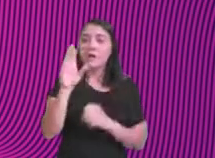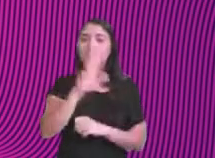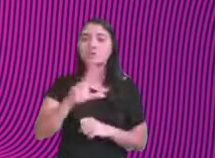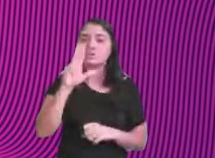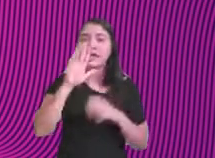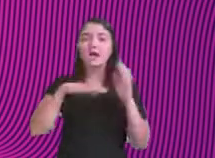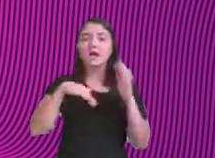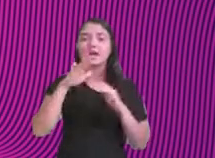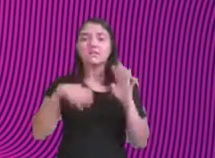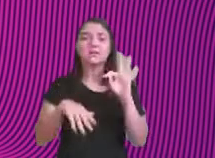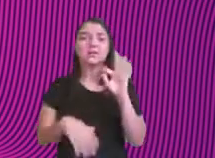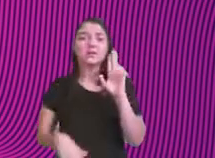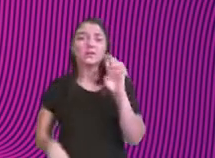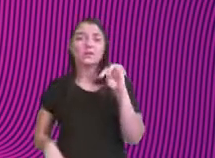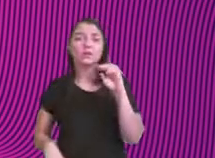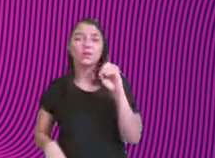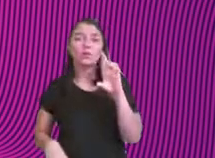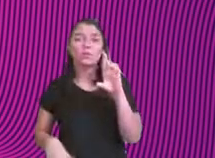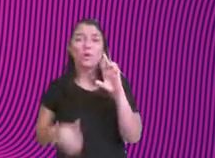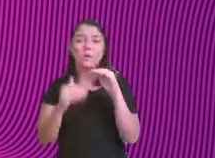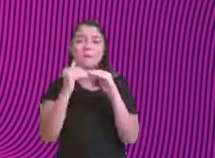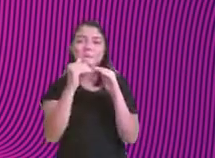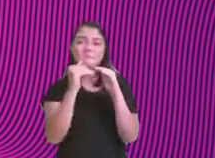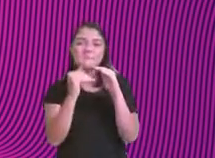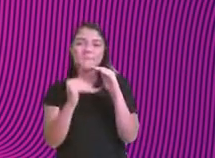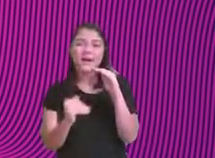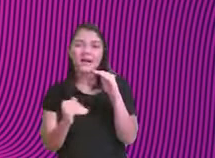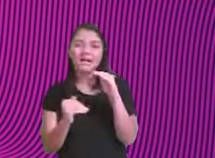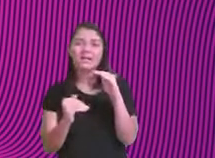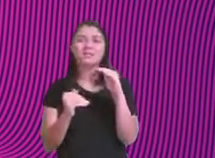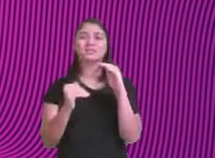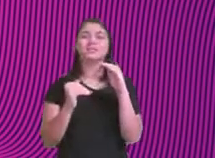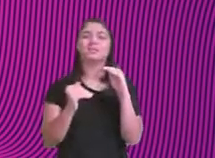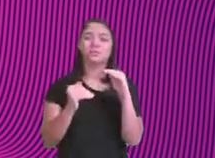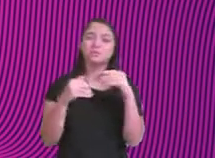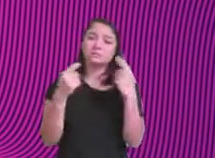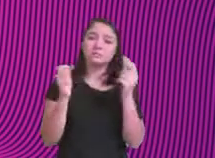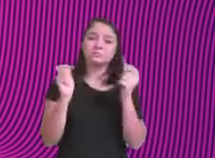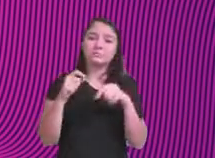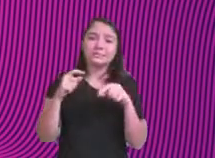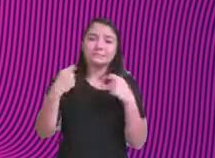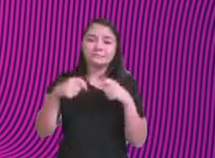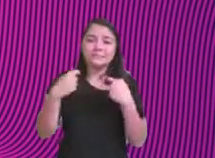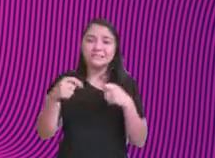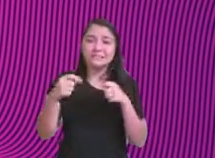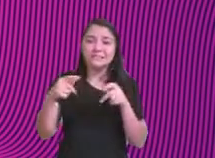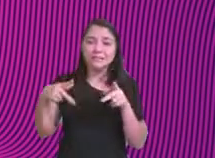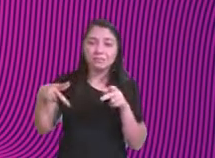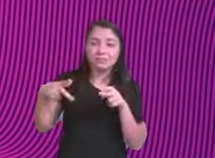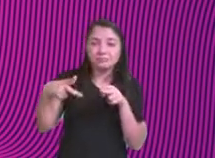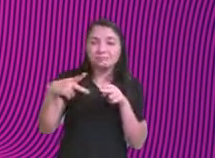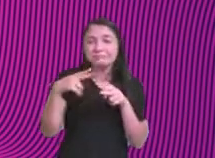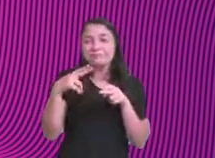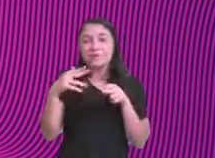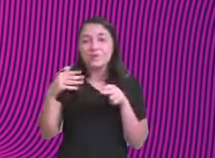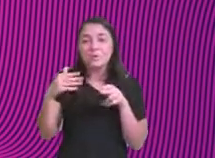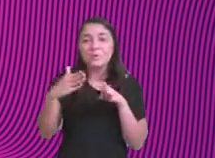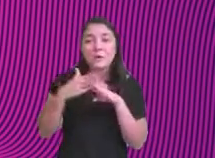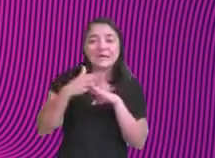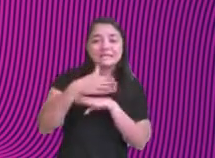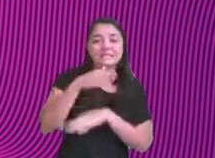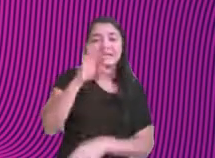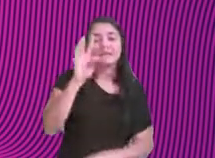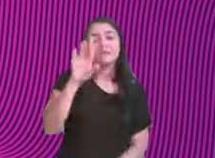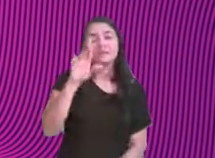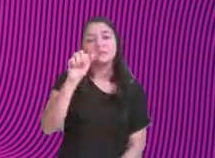que são muito baixos, próximos ali à pectine, que você precisa ali fazer algum tipo de acesso transanal para garantir a